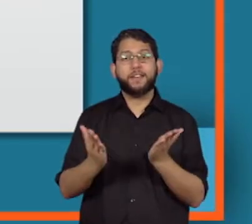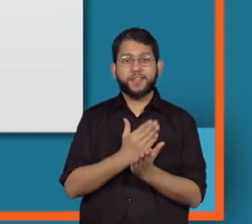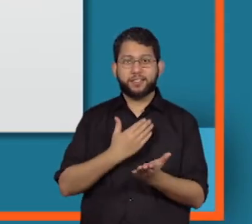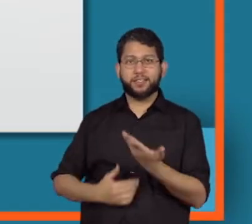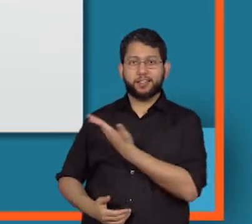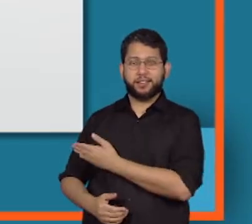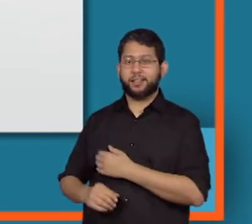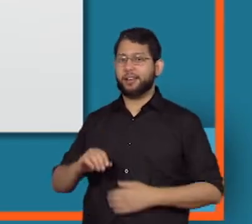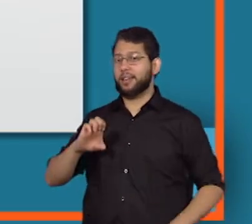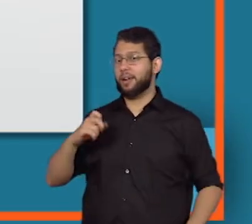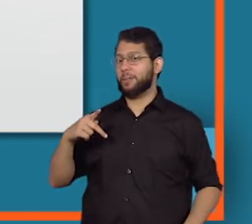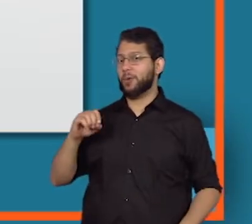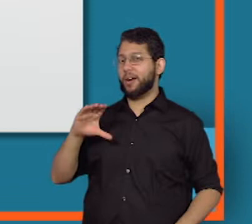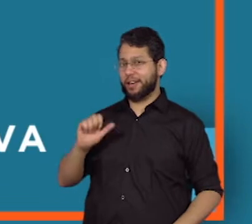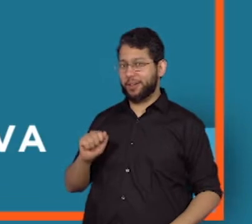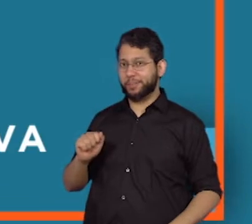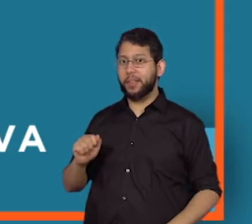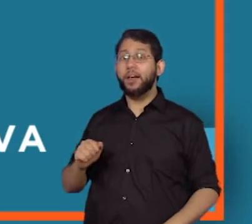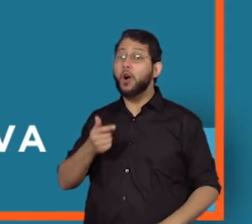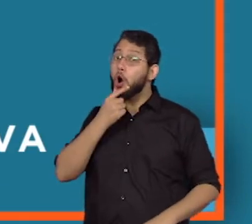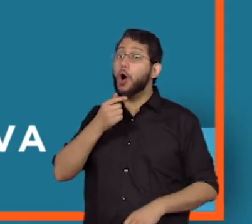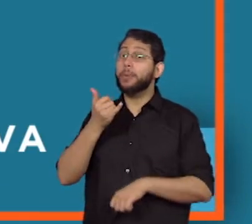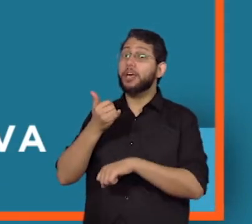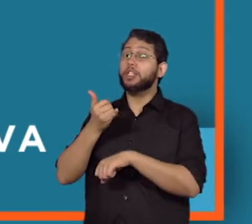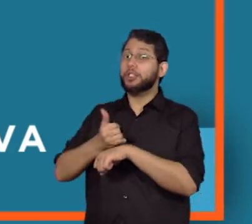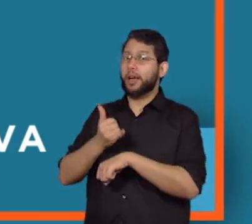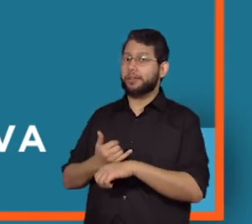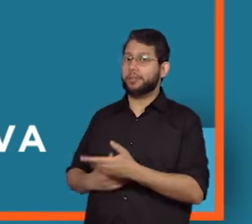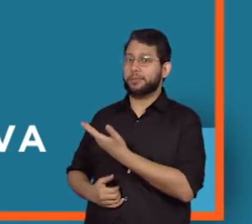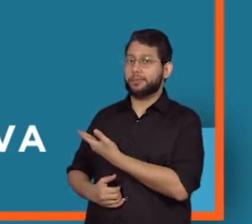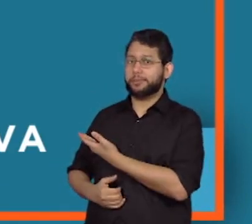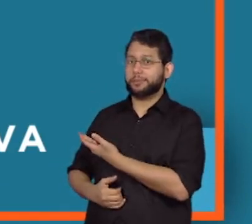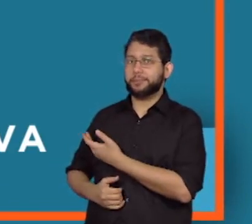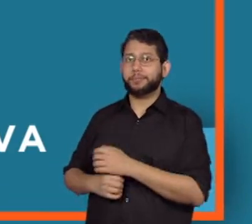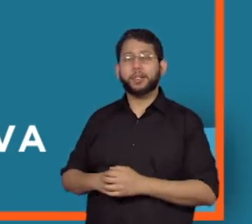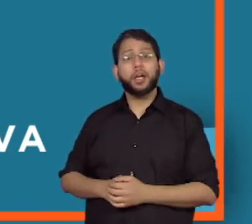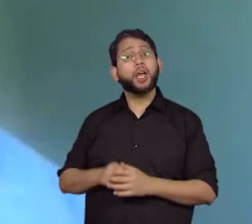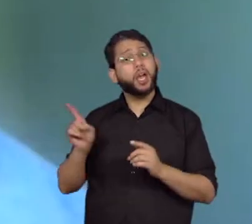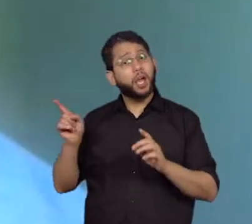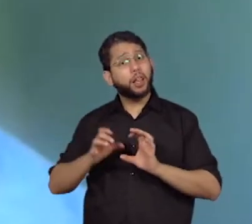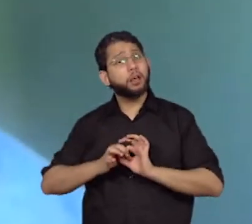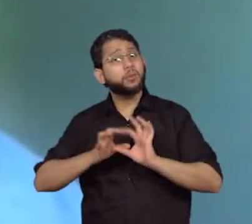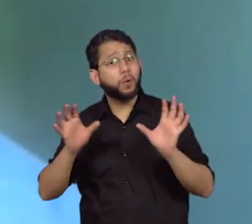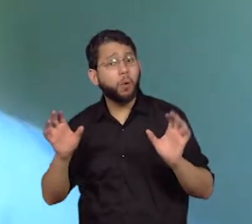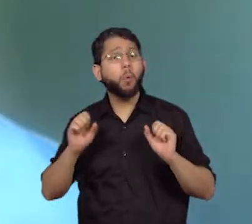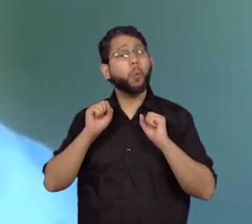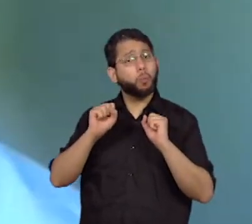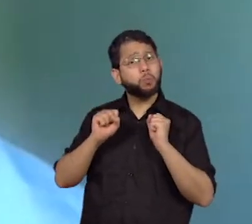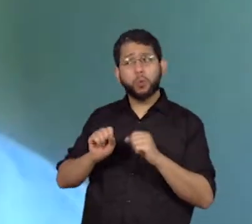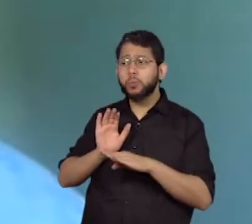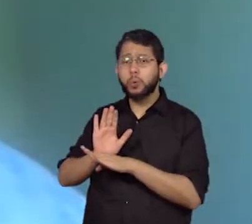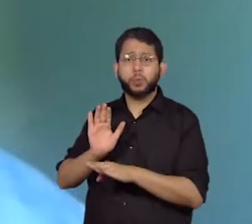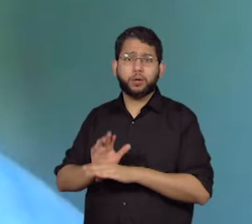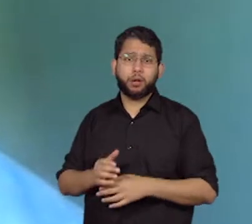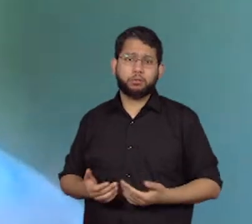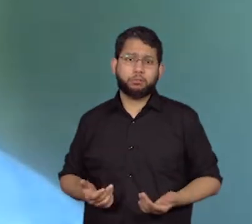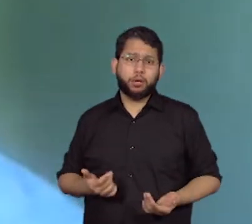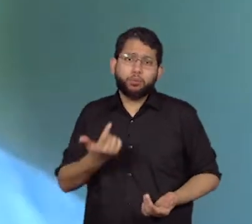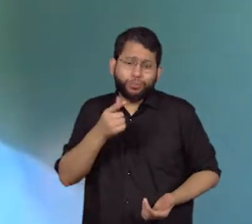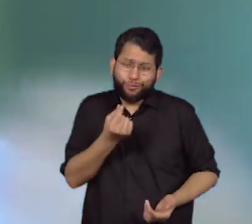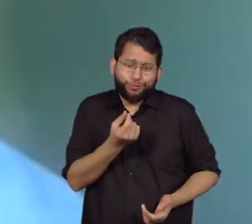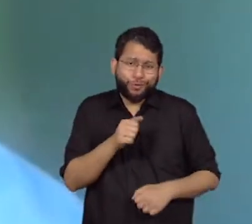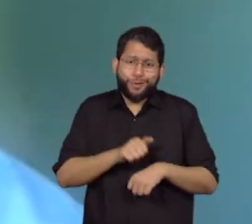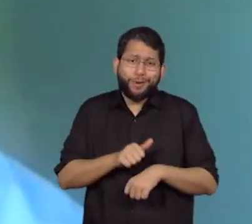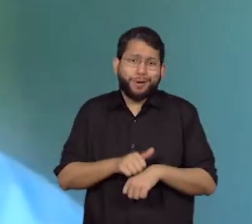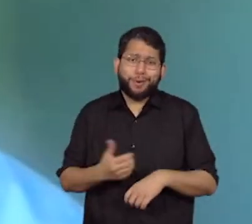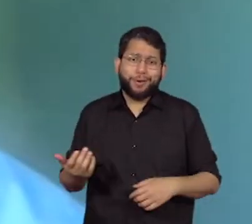Época, o Luiz Antônio Giron, editor, abriu um espaço para eu poder colaborar com a Época. Na bancada do Roda Viva está Luiz Antônio